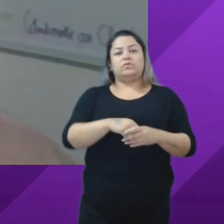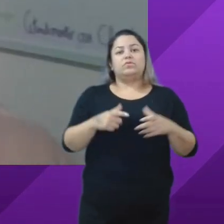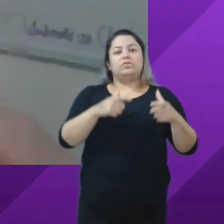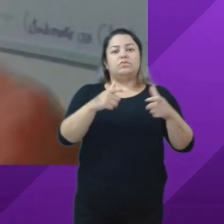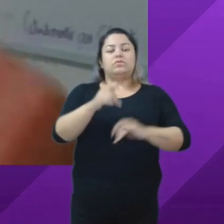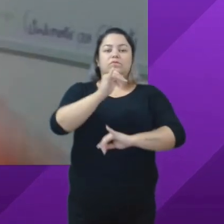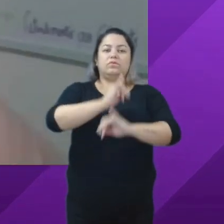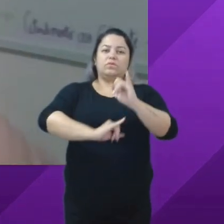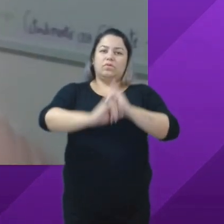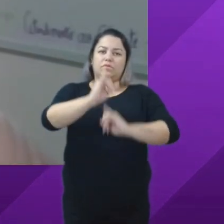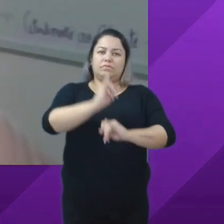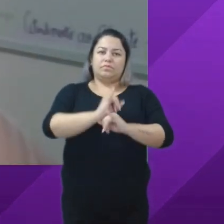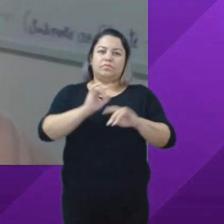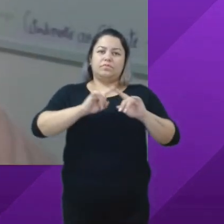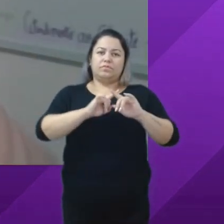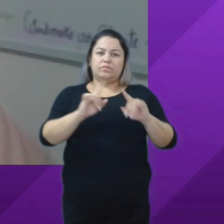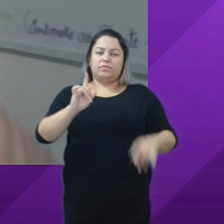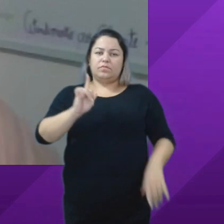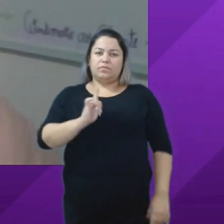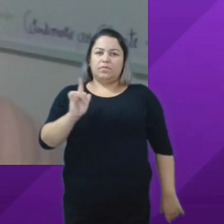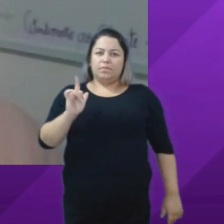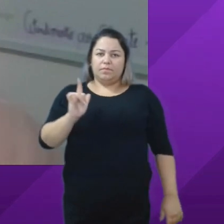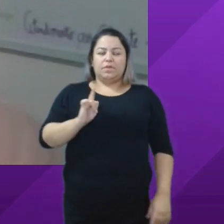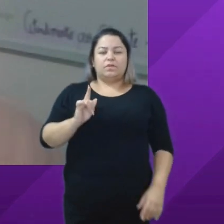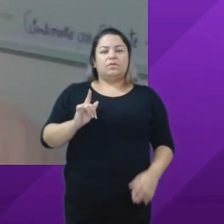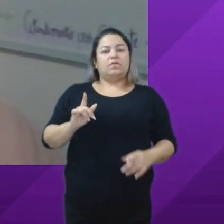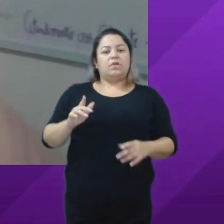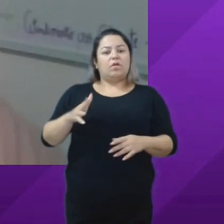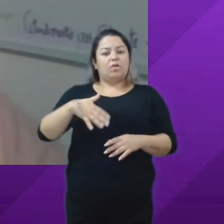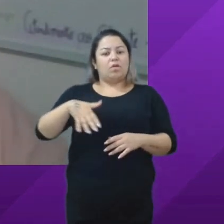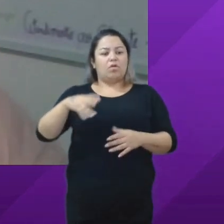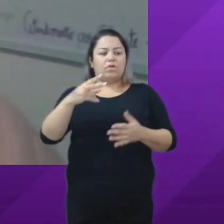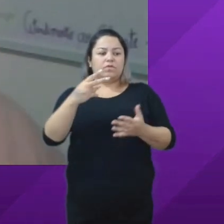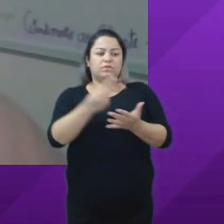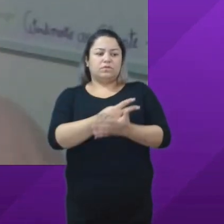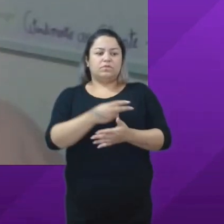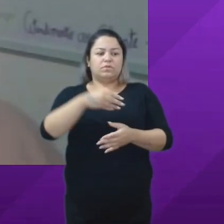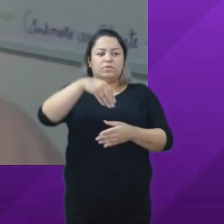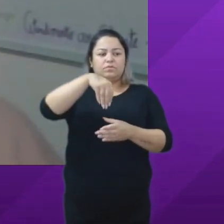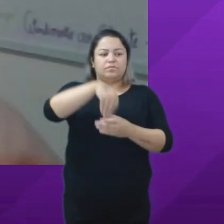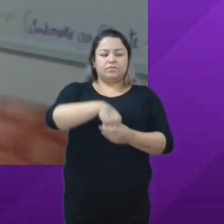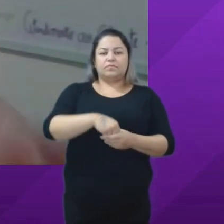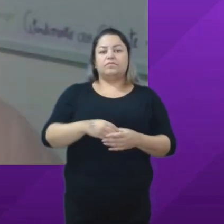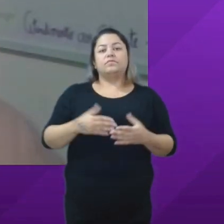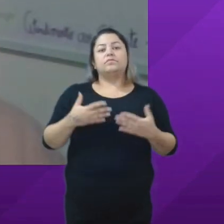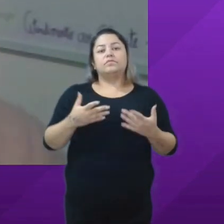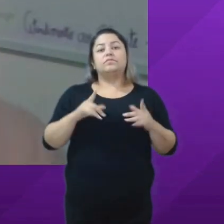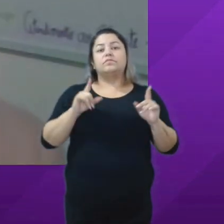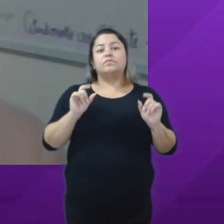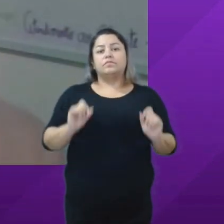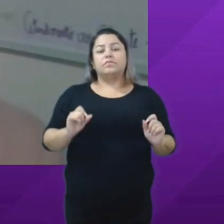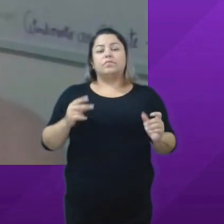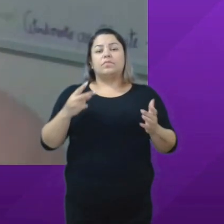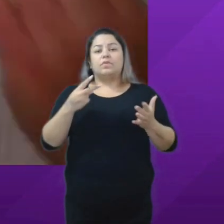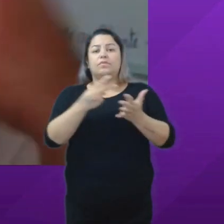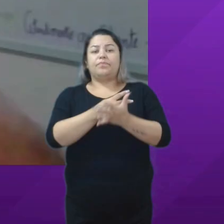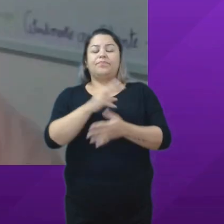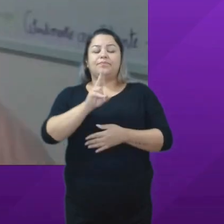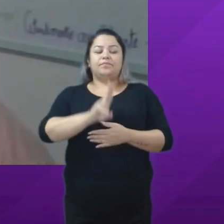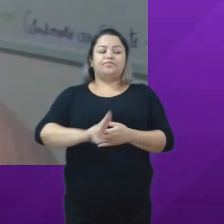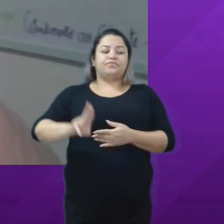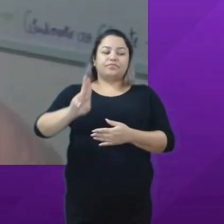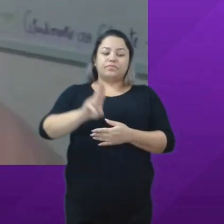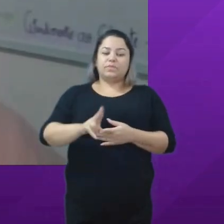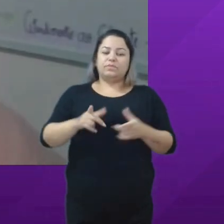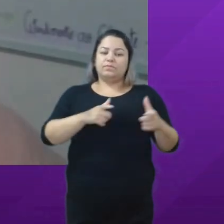mas que tem uma grande repercussão dentro desse ambiente. E aí, como é que você utiliza esse espaço